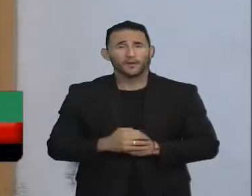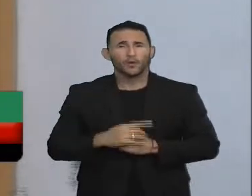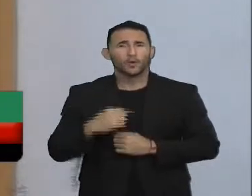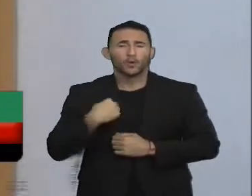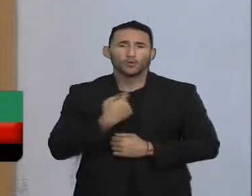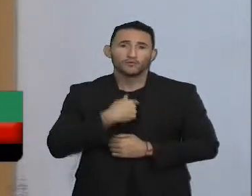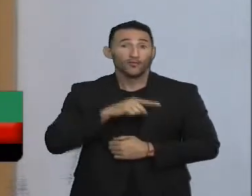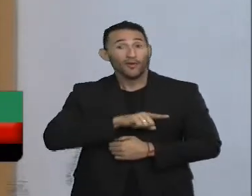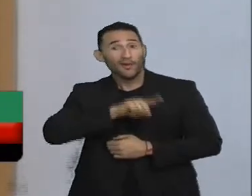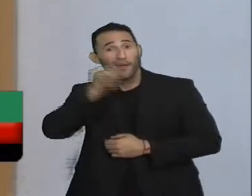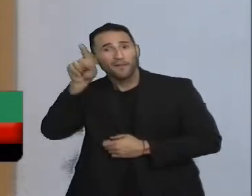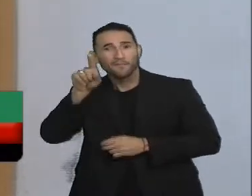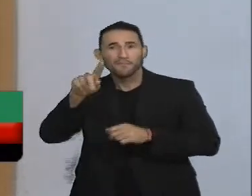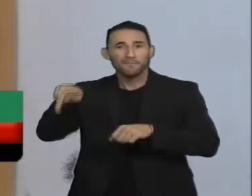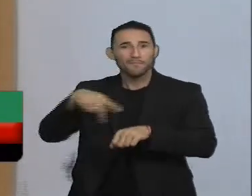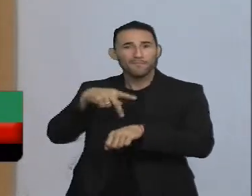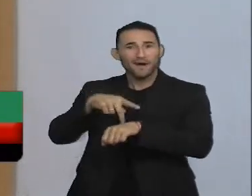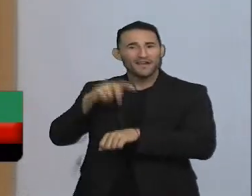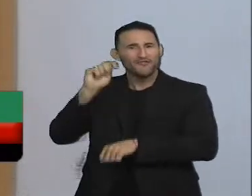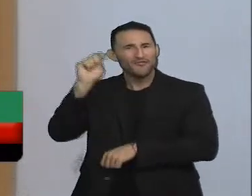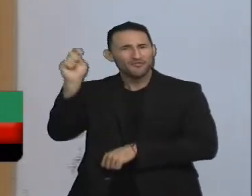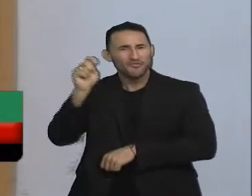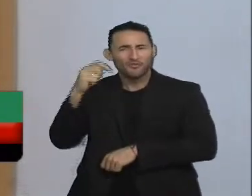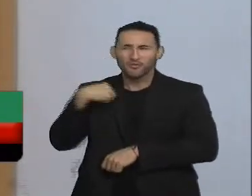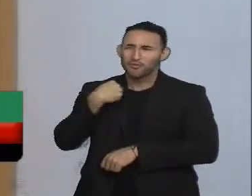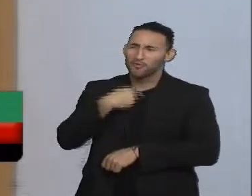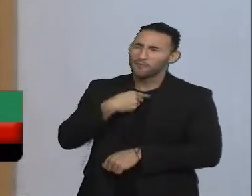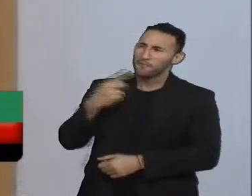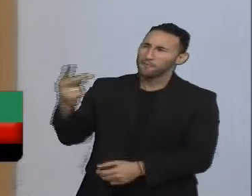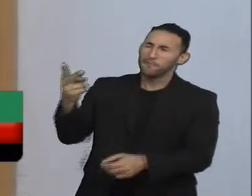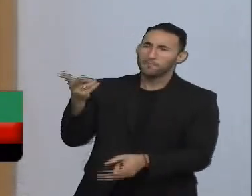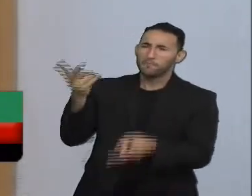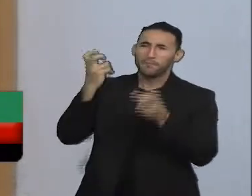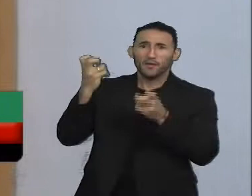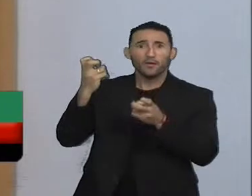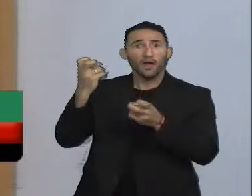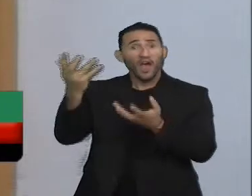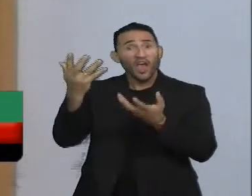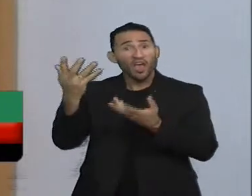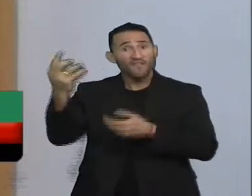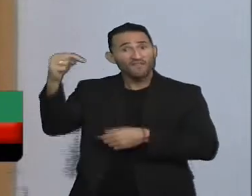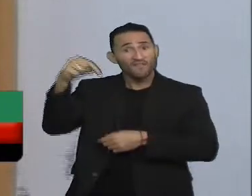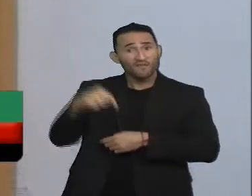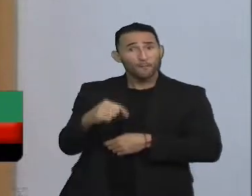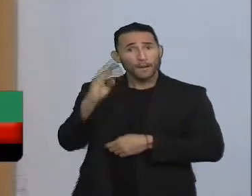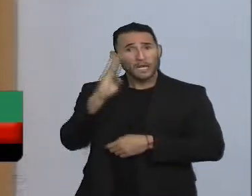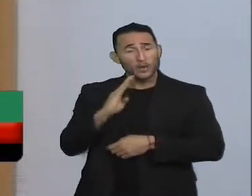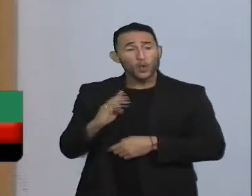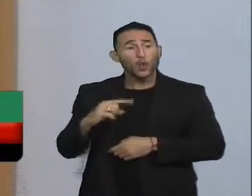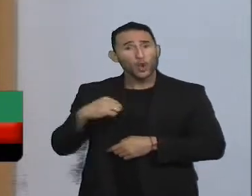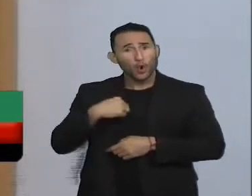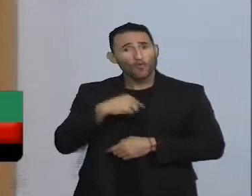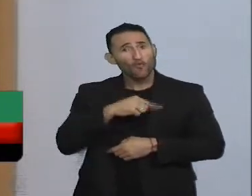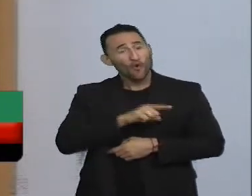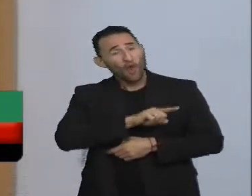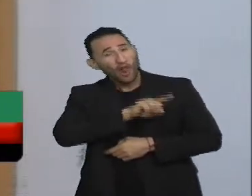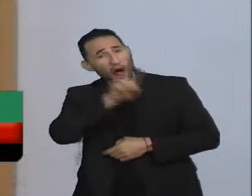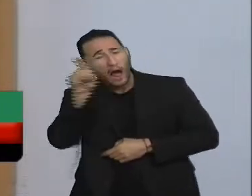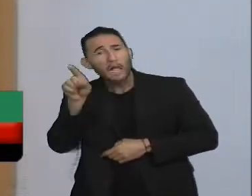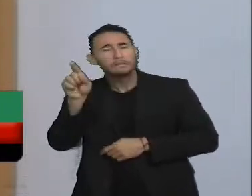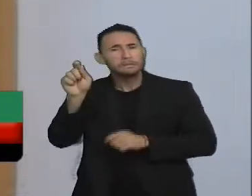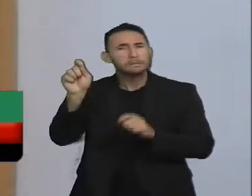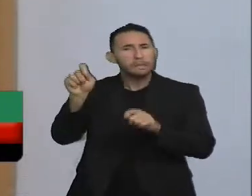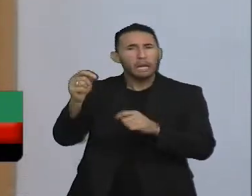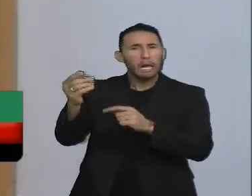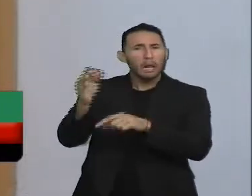Argentina, que a gente ouviu essa questão que eles gostariam de vir no Brasil, e a gente participou também dessa construção para que viessem para